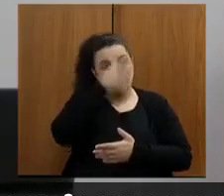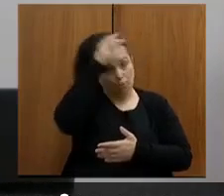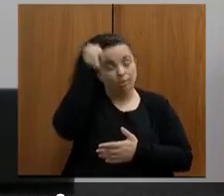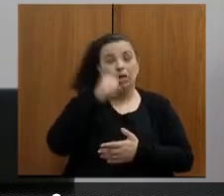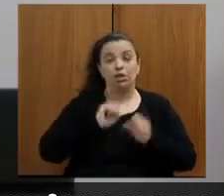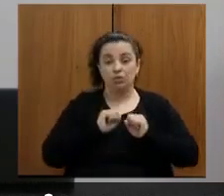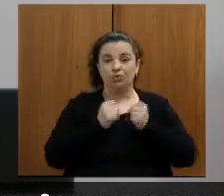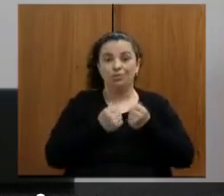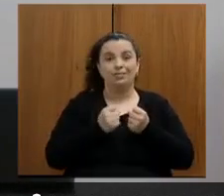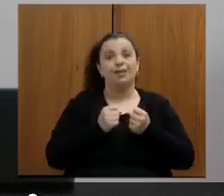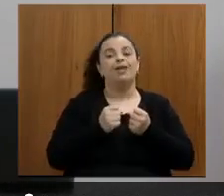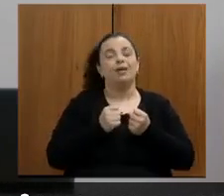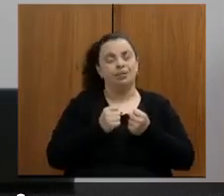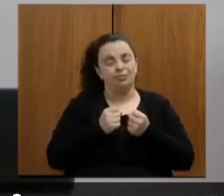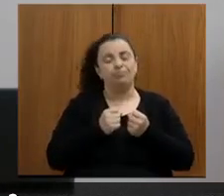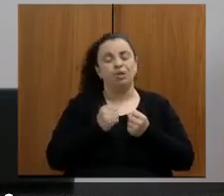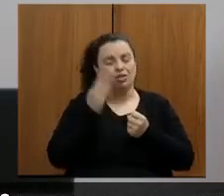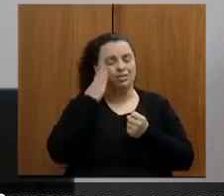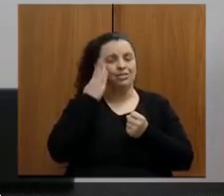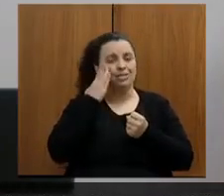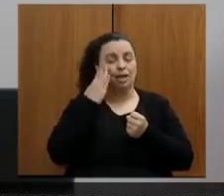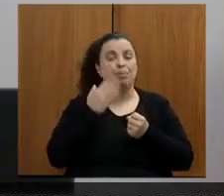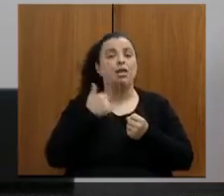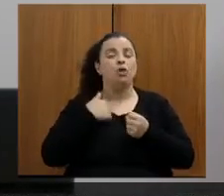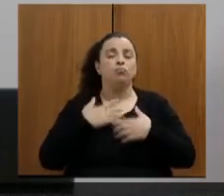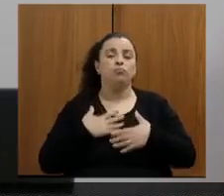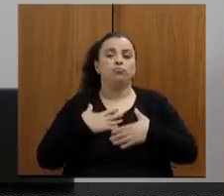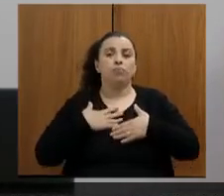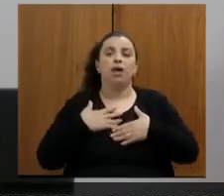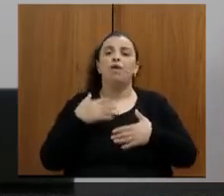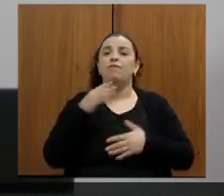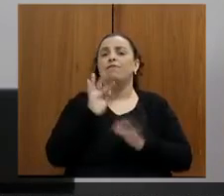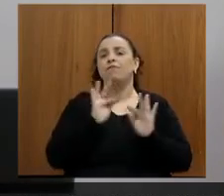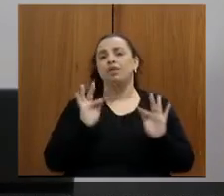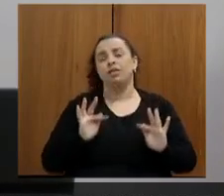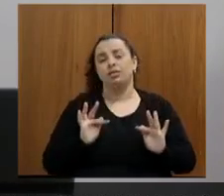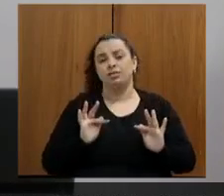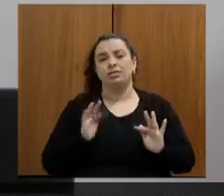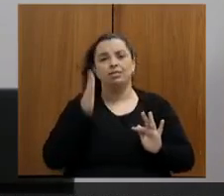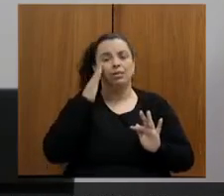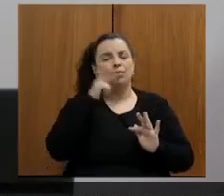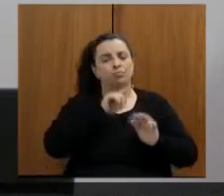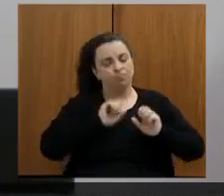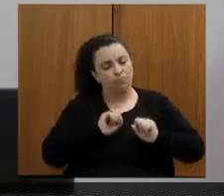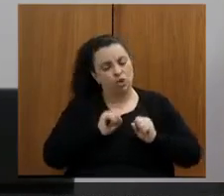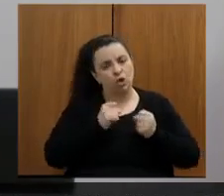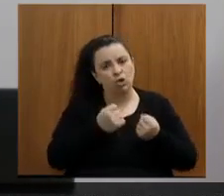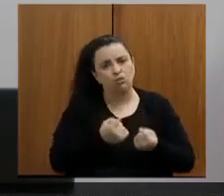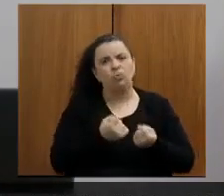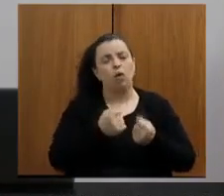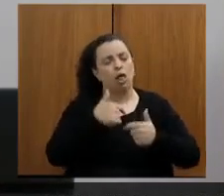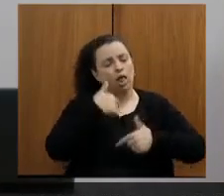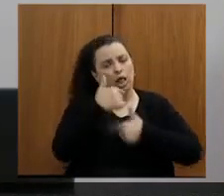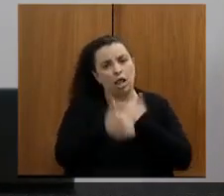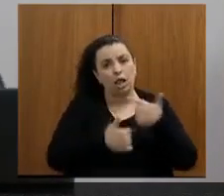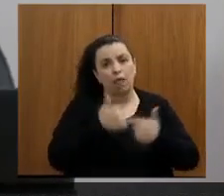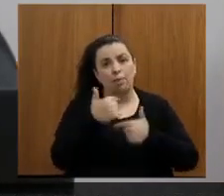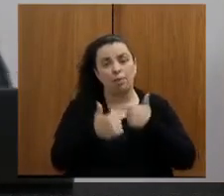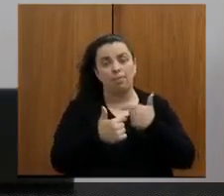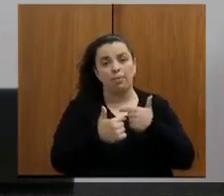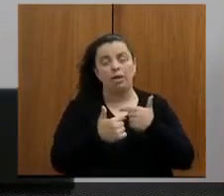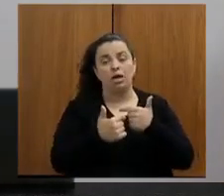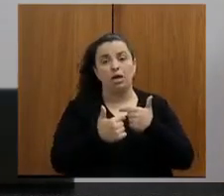fico aqui contente em saber que o comandante está fazendo de tudo dentro da do limite da sua